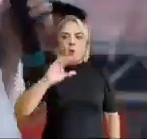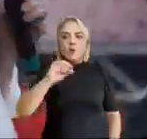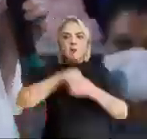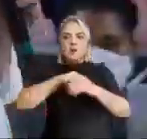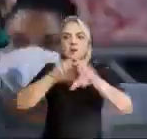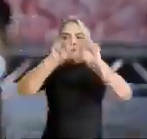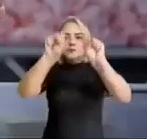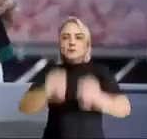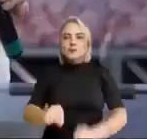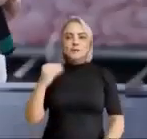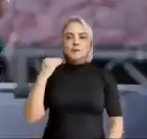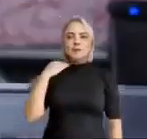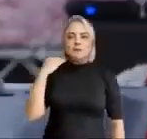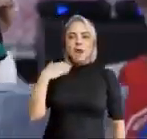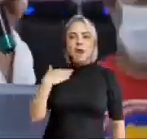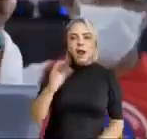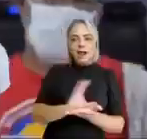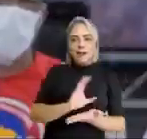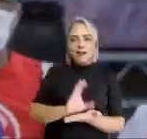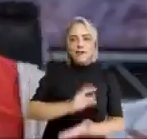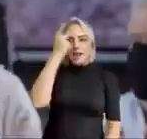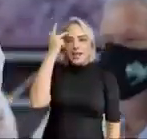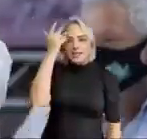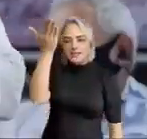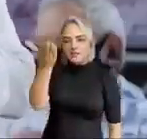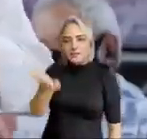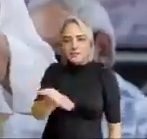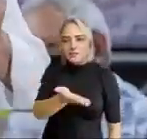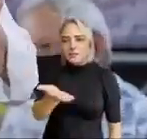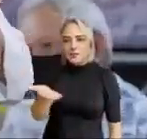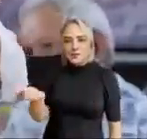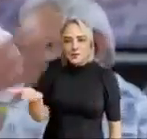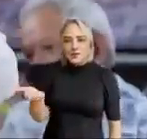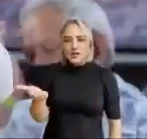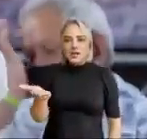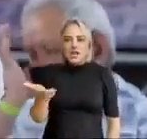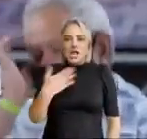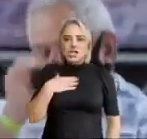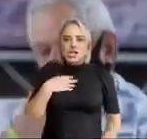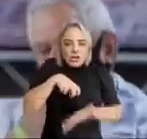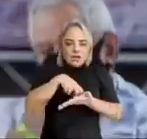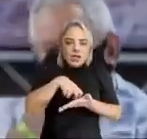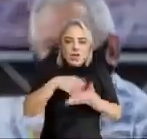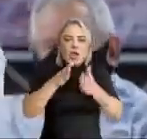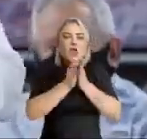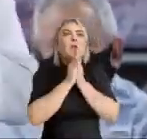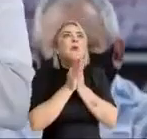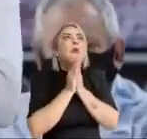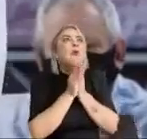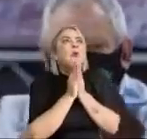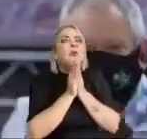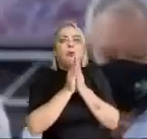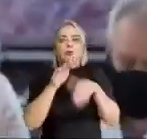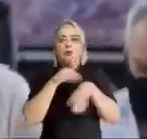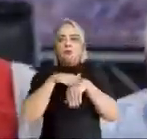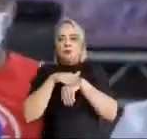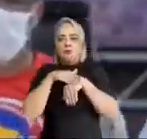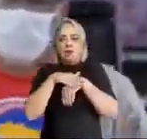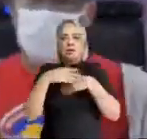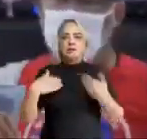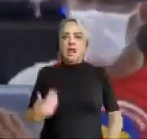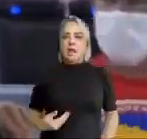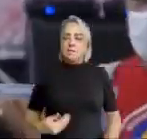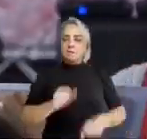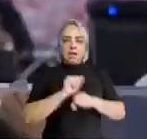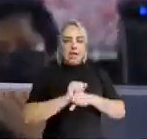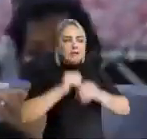financeiro. Essa gente deveria vir de joelho conversar com a gente. Parar de ser arrogante,